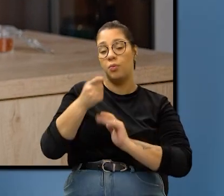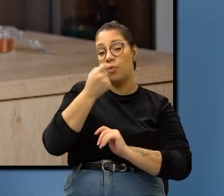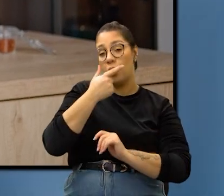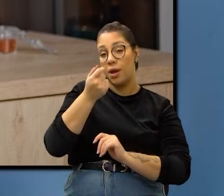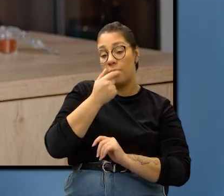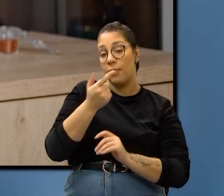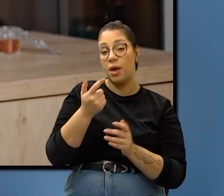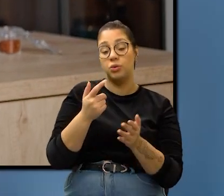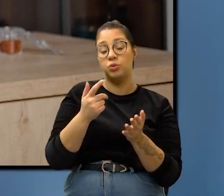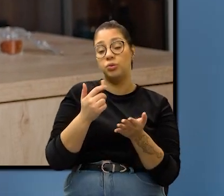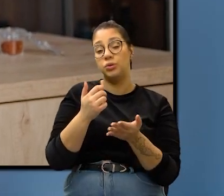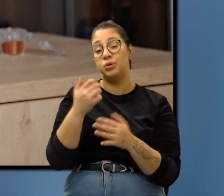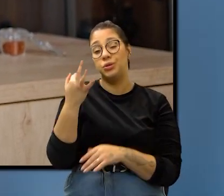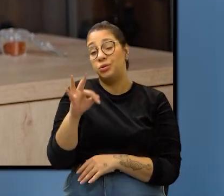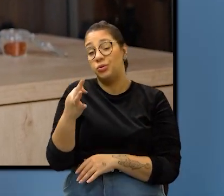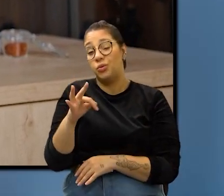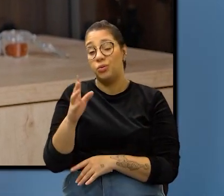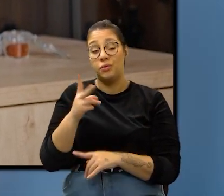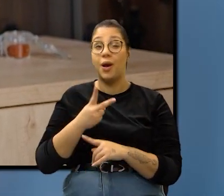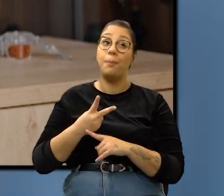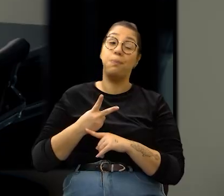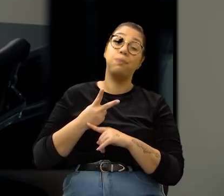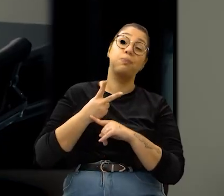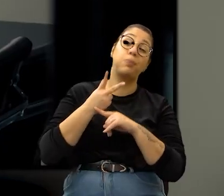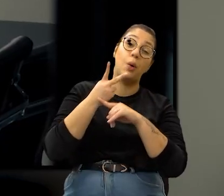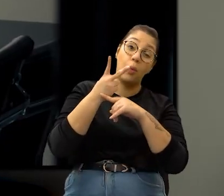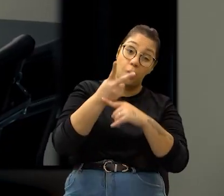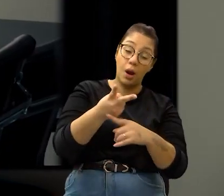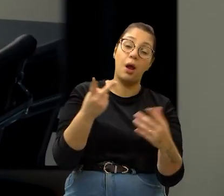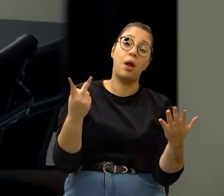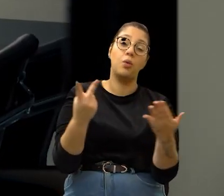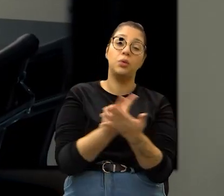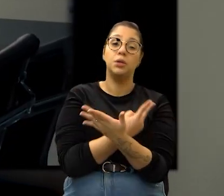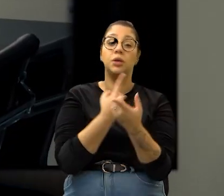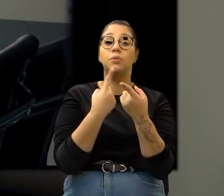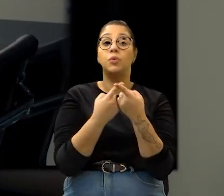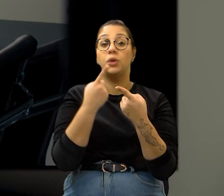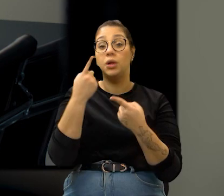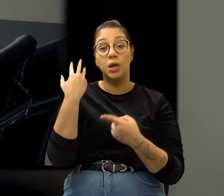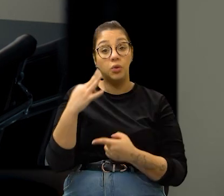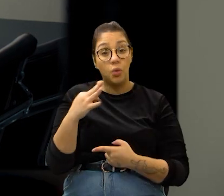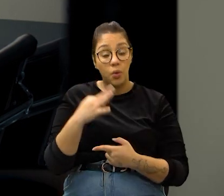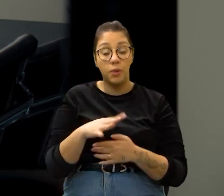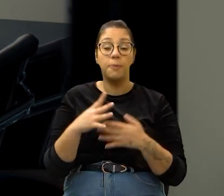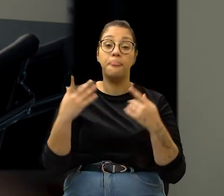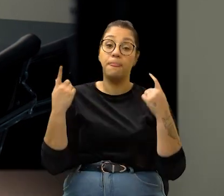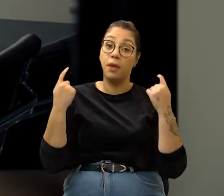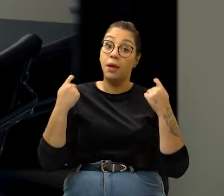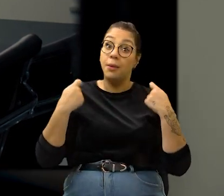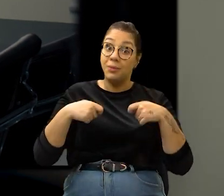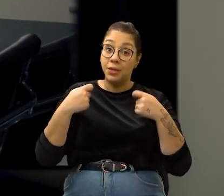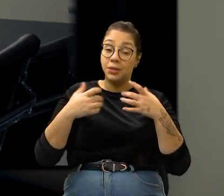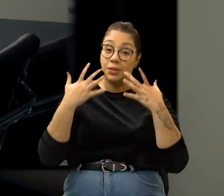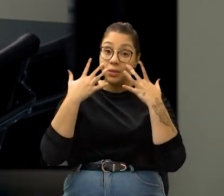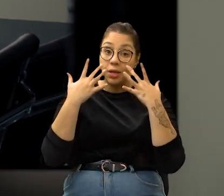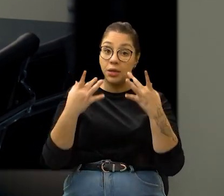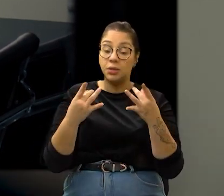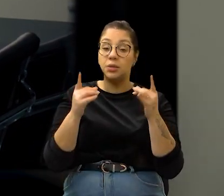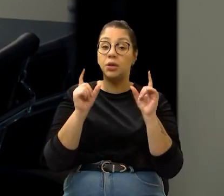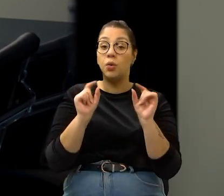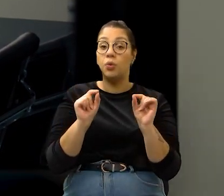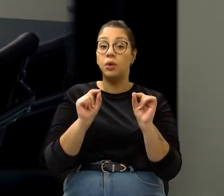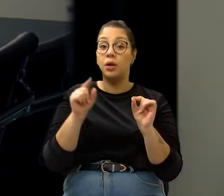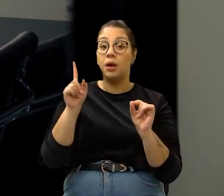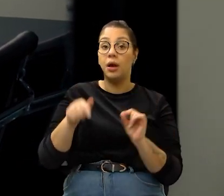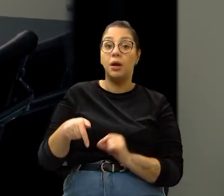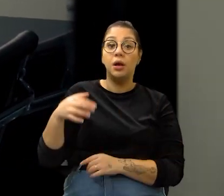analgésico, ele não vai procurar uma causa disso. O que nós temos que ficar muito em alerta é